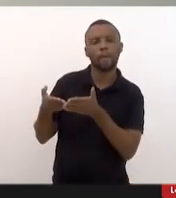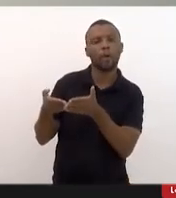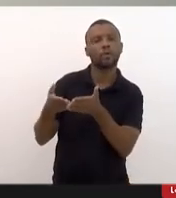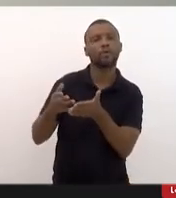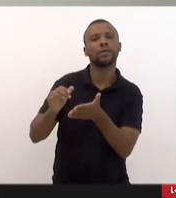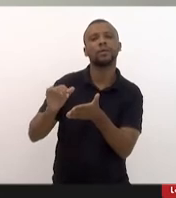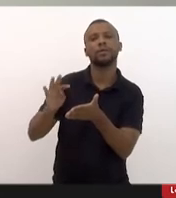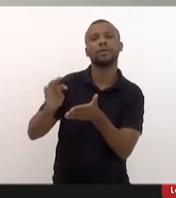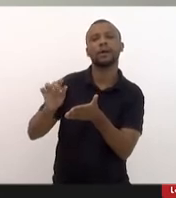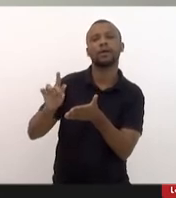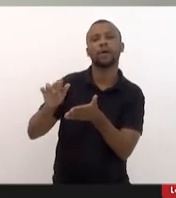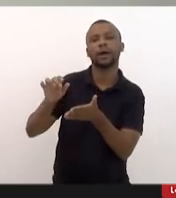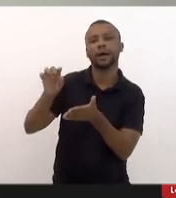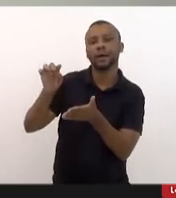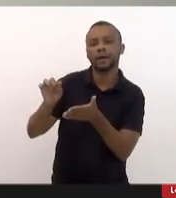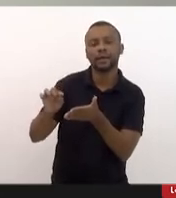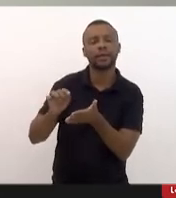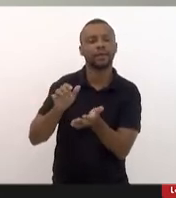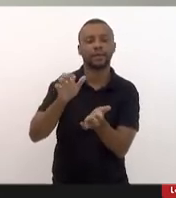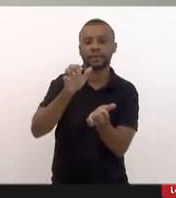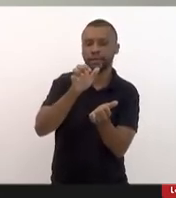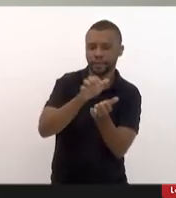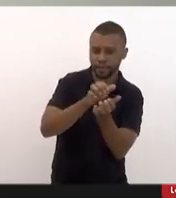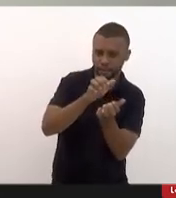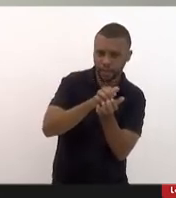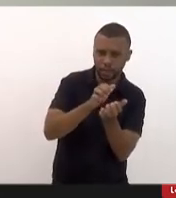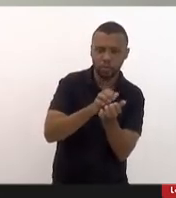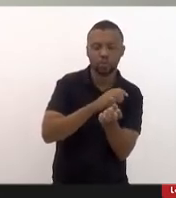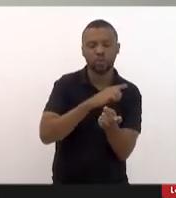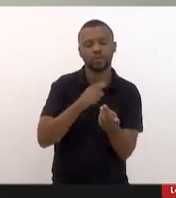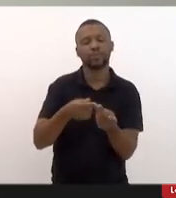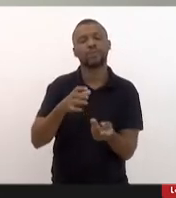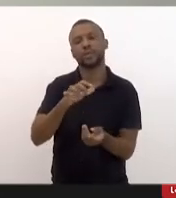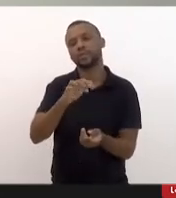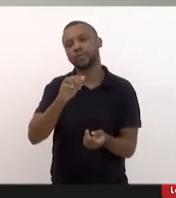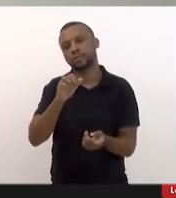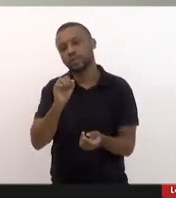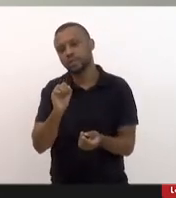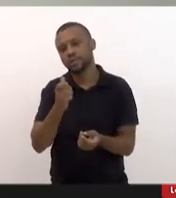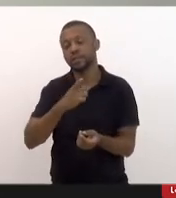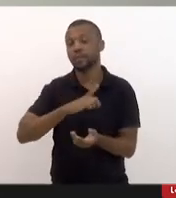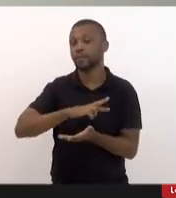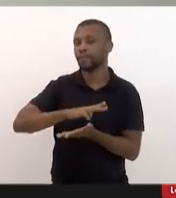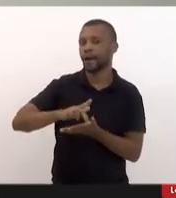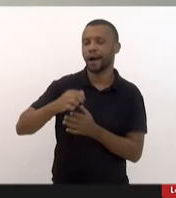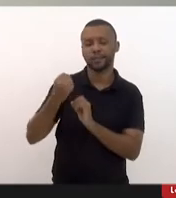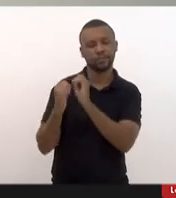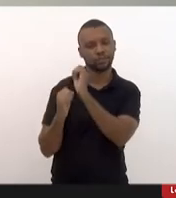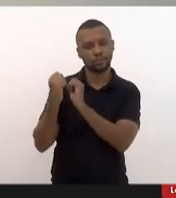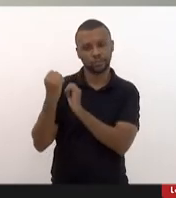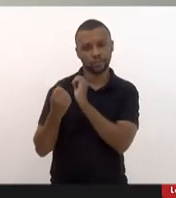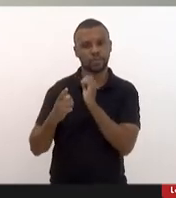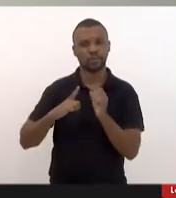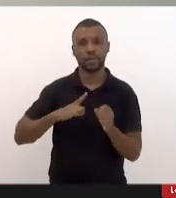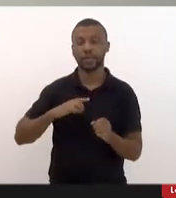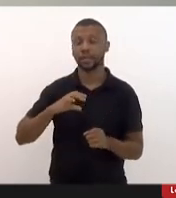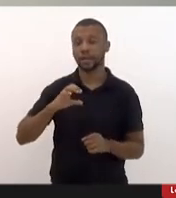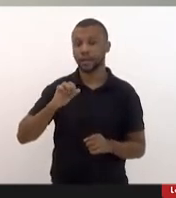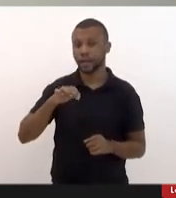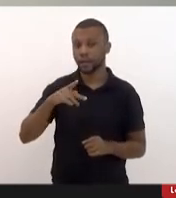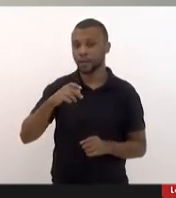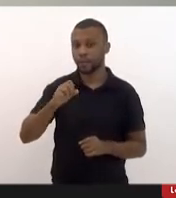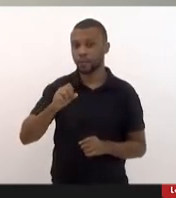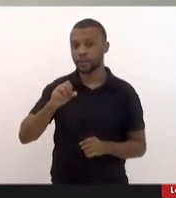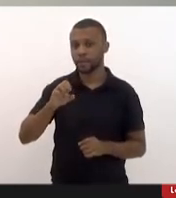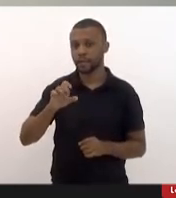Distrito Industrial de Santa Cruz, que fica ali próximo. A gente tem na região de Caxias diversos distritos industriais, tem o Polo Petroquímico de Campos Elíseos, a gente também